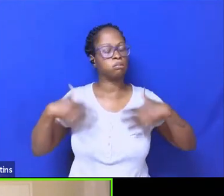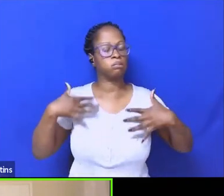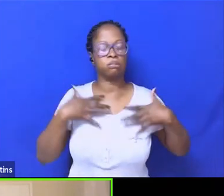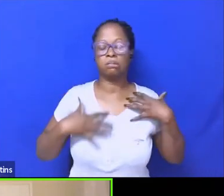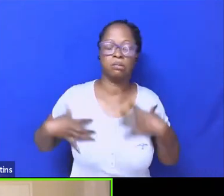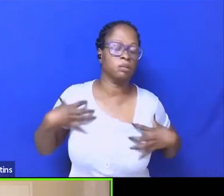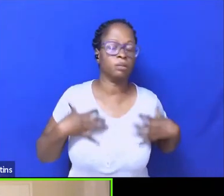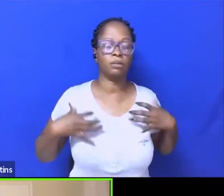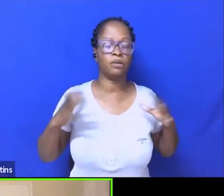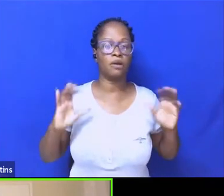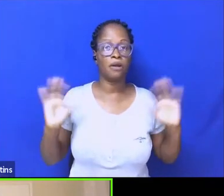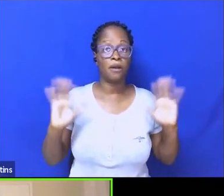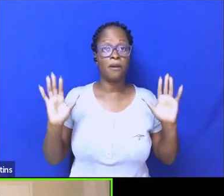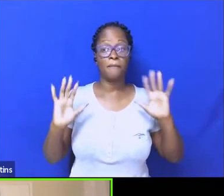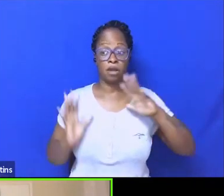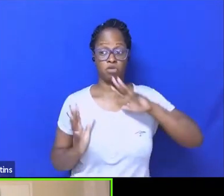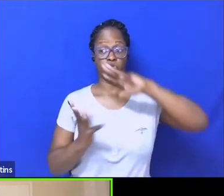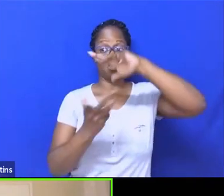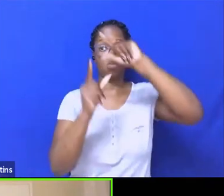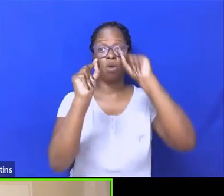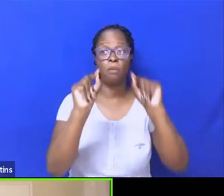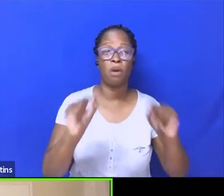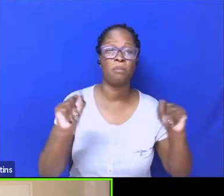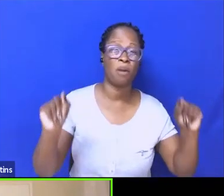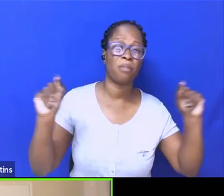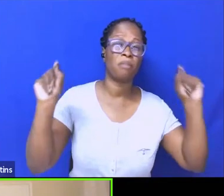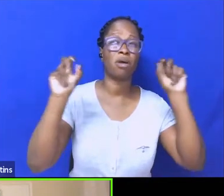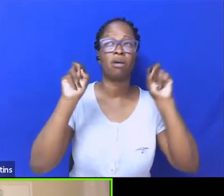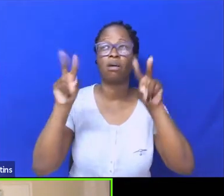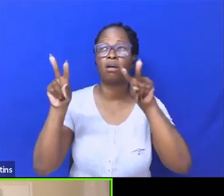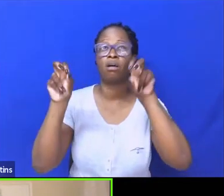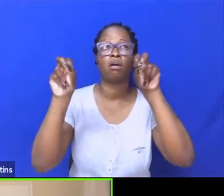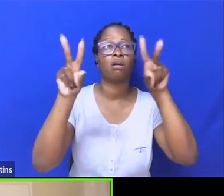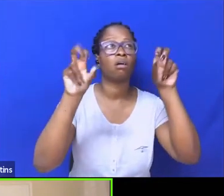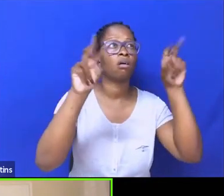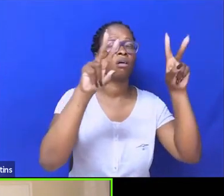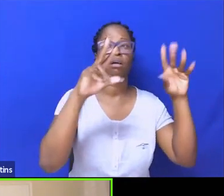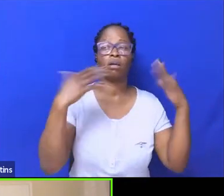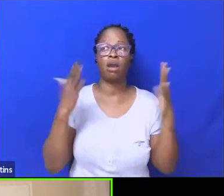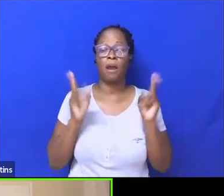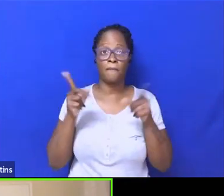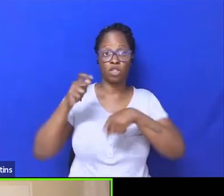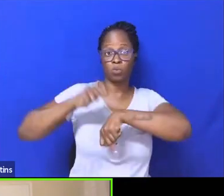em as que vemos a contradicção de que ao mesmo tempo que avançamos